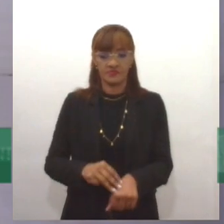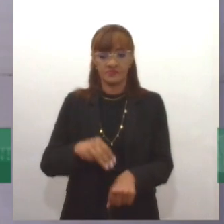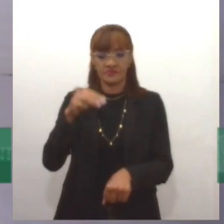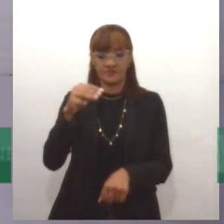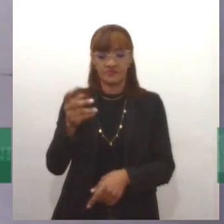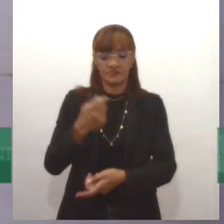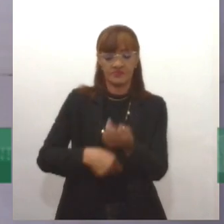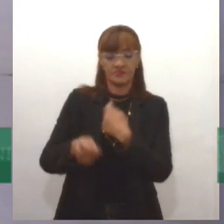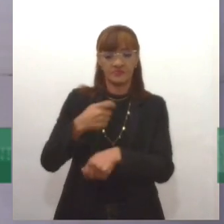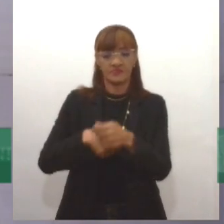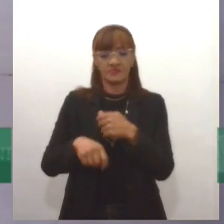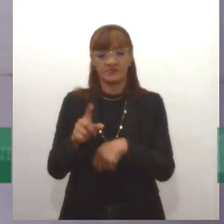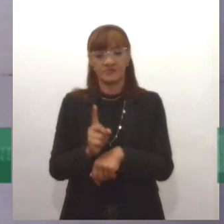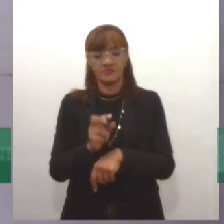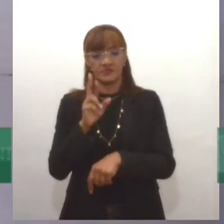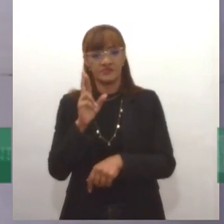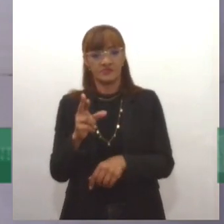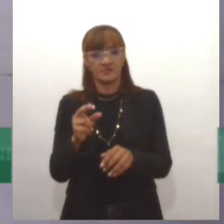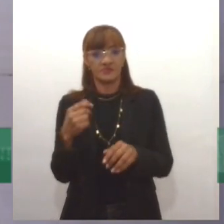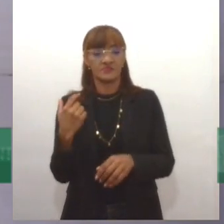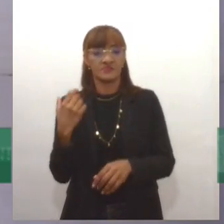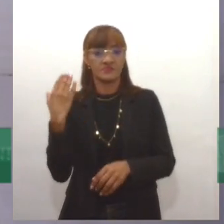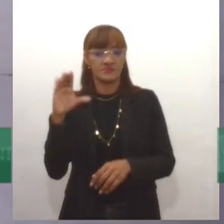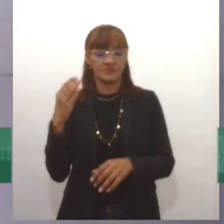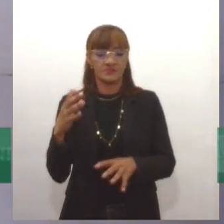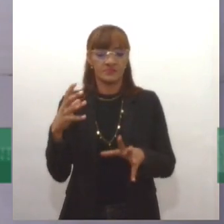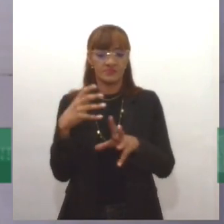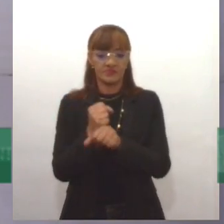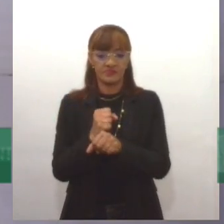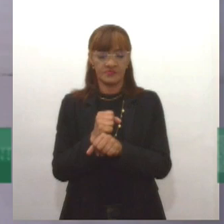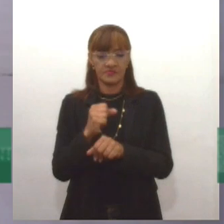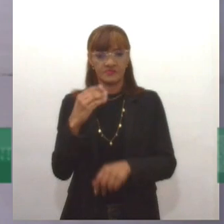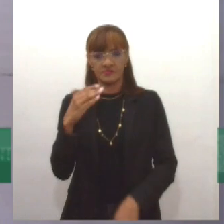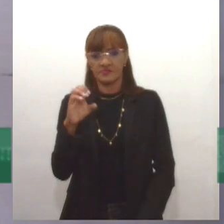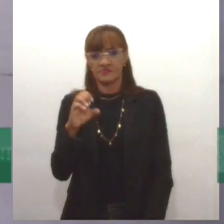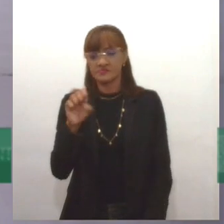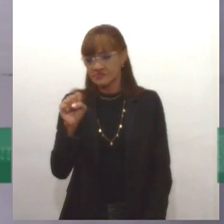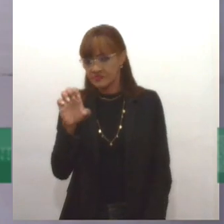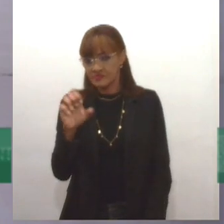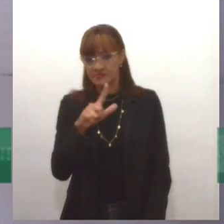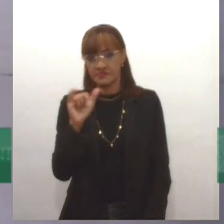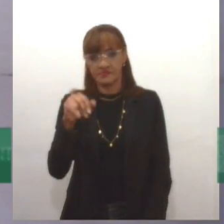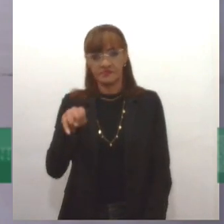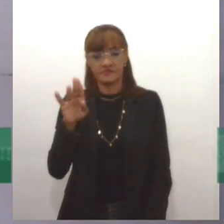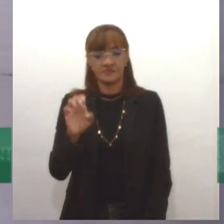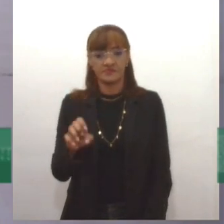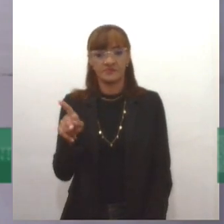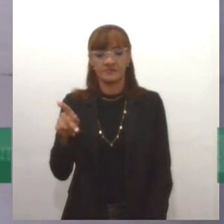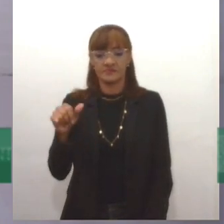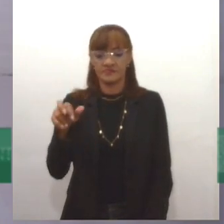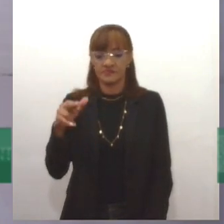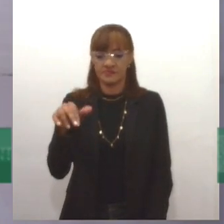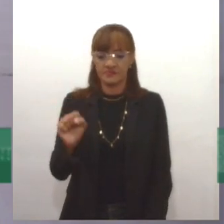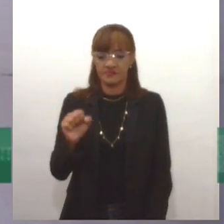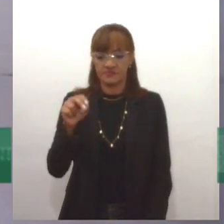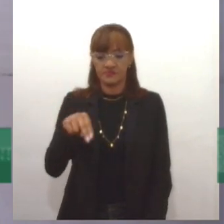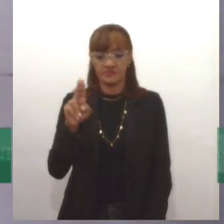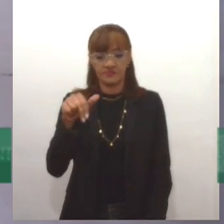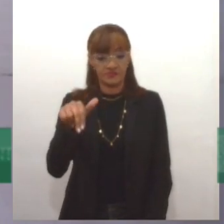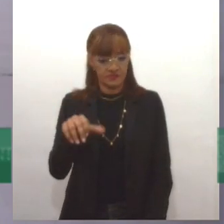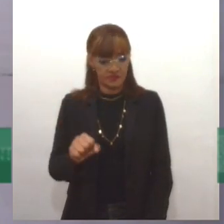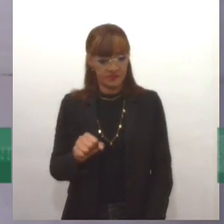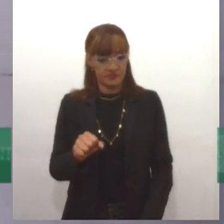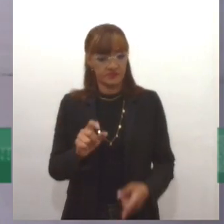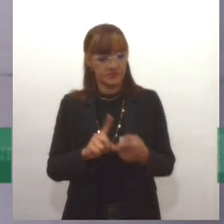em Ciências Contábeis, Selene Pérez Nunes, que também é uma das autoras da LRF. Sejam as duas